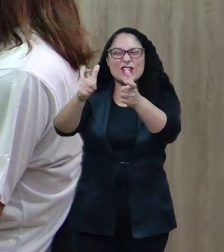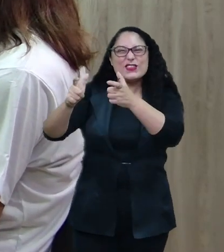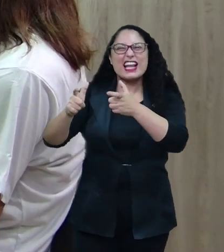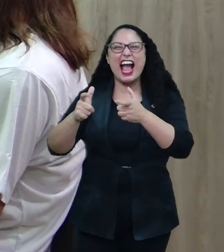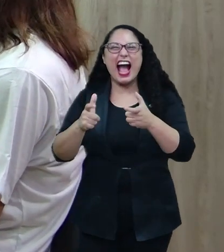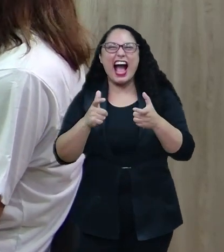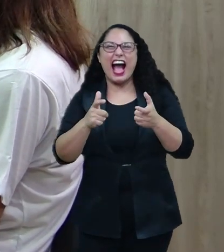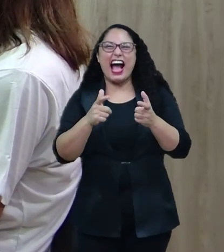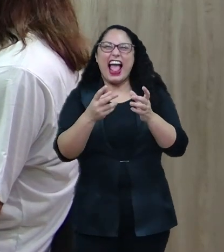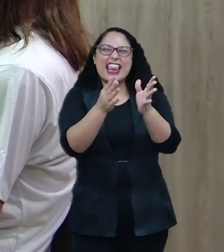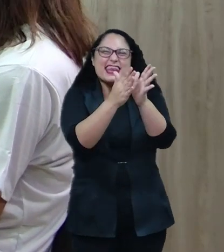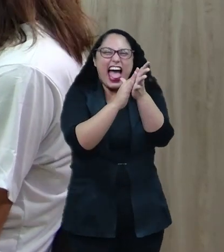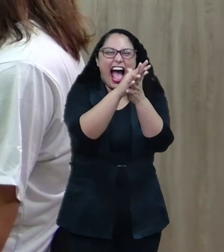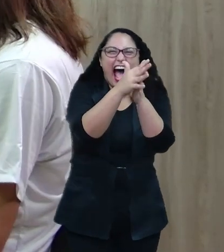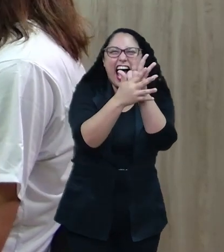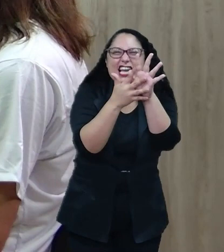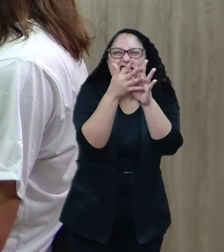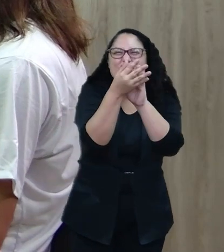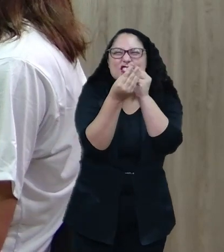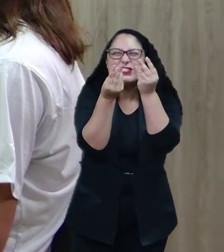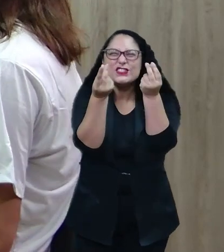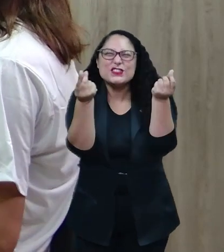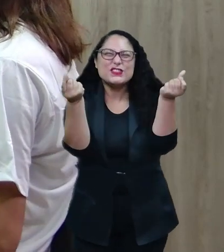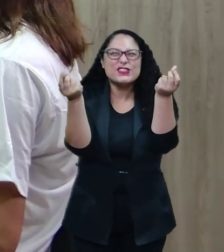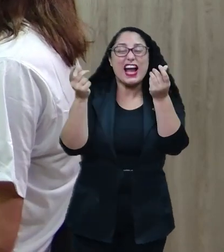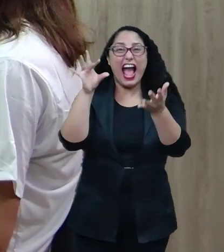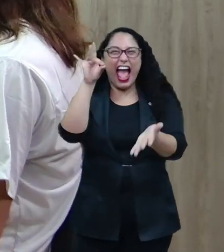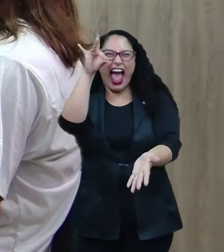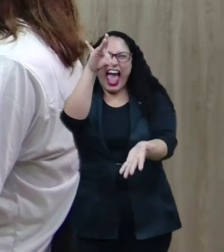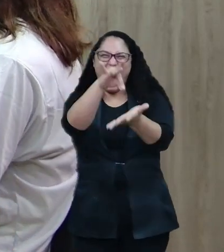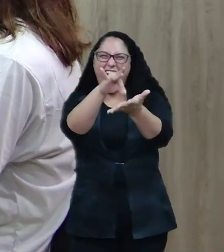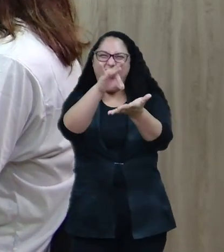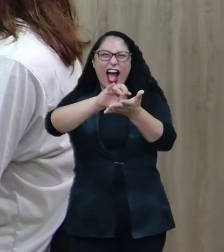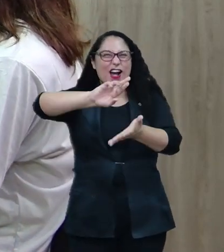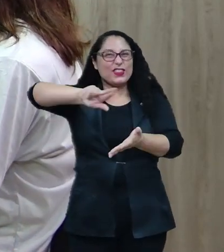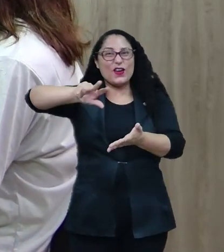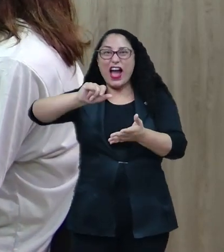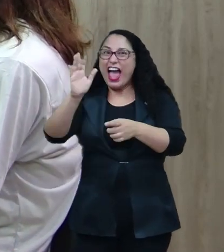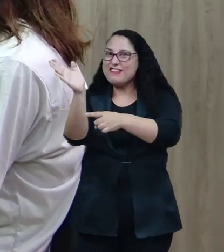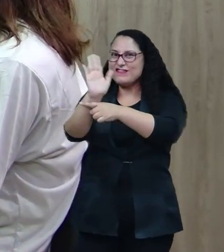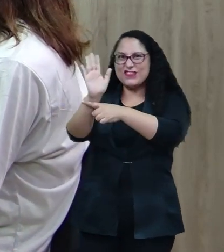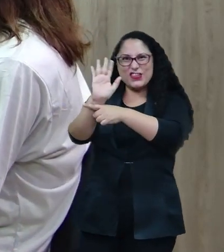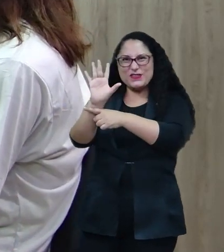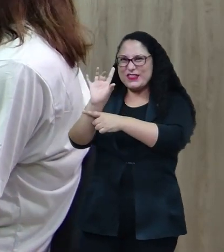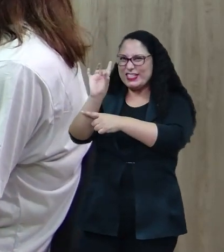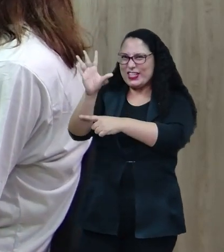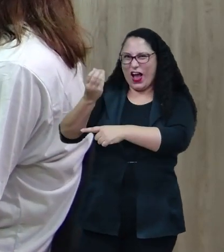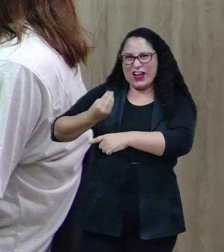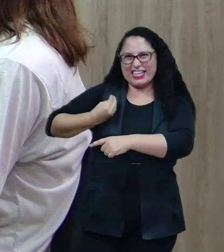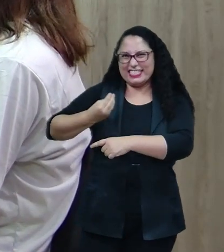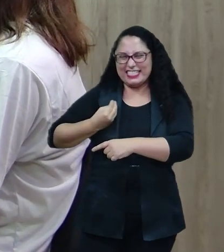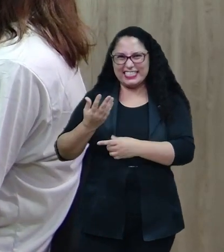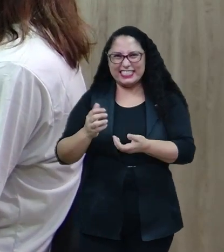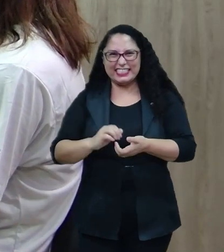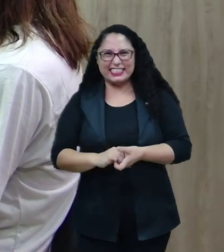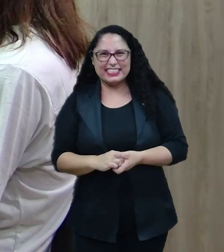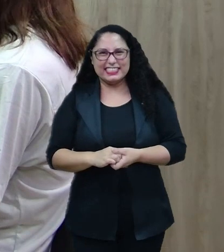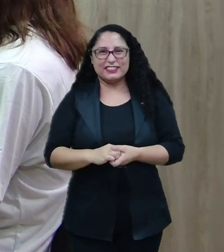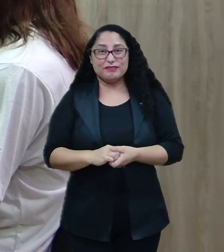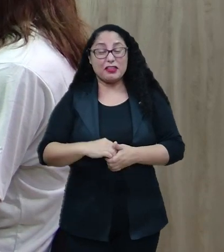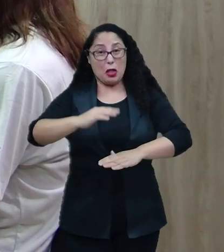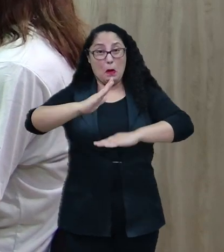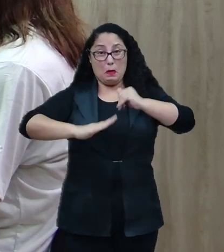enfim, É tátil, né? é tátil, exatamente. É real, É né? Não é real. só no filme, né? Exato, não é só no filme.